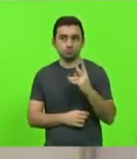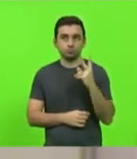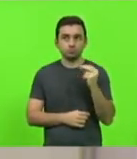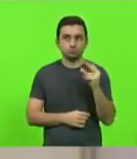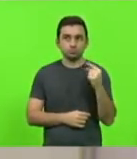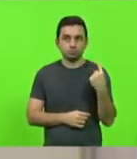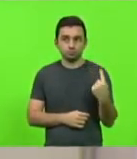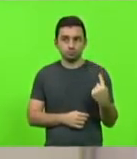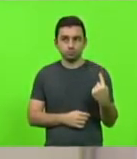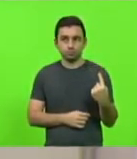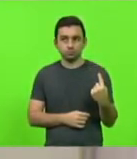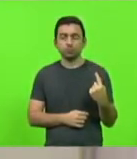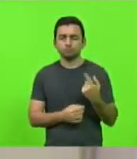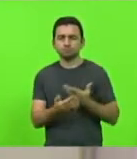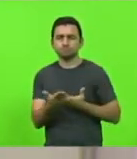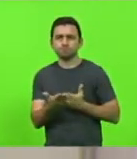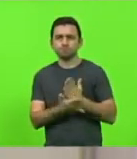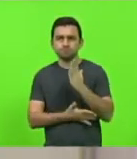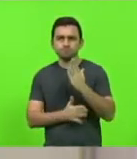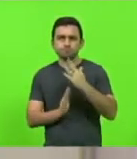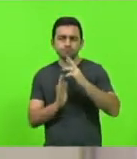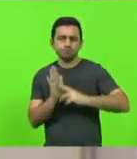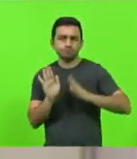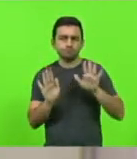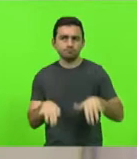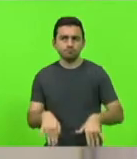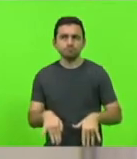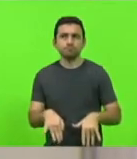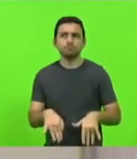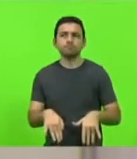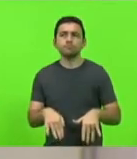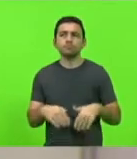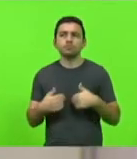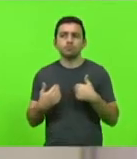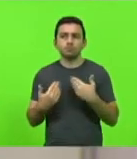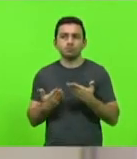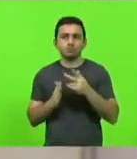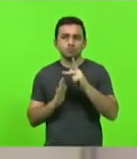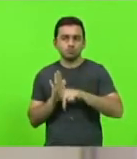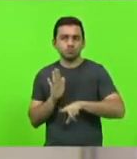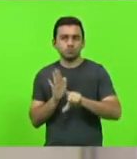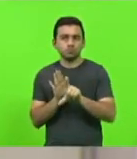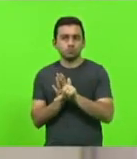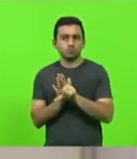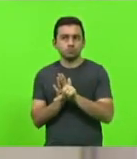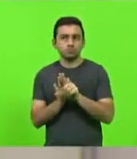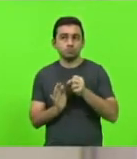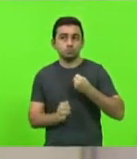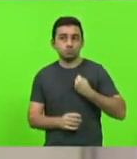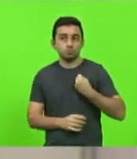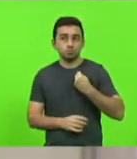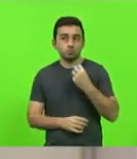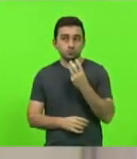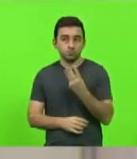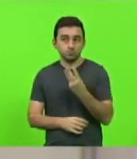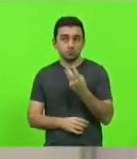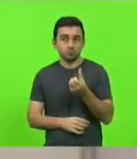78/2021. Foram aprovadas as redações finais exaradas aos projetos de leis números